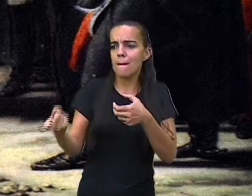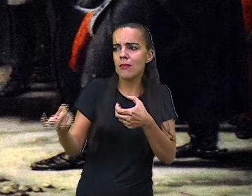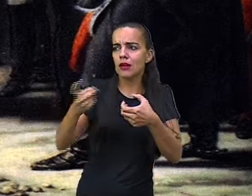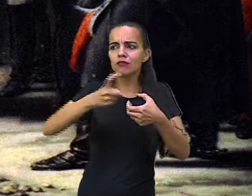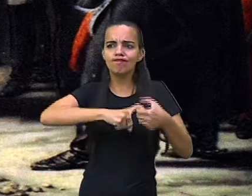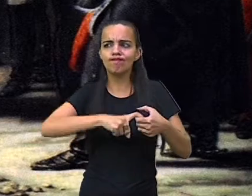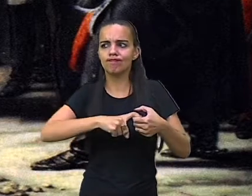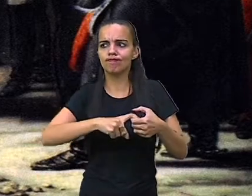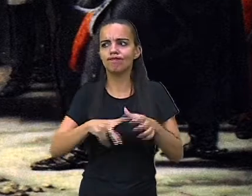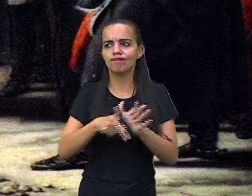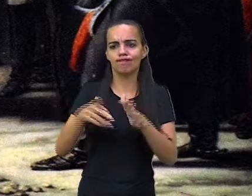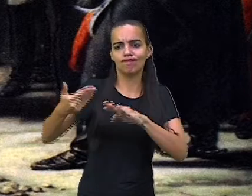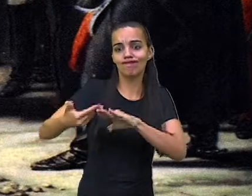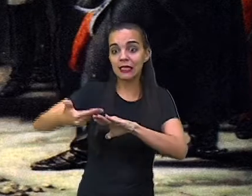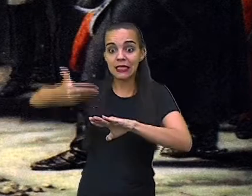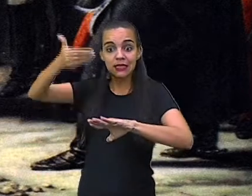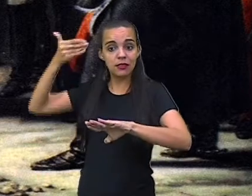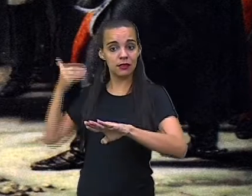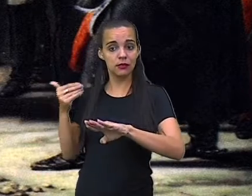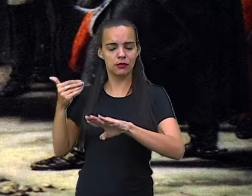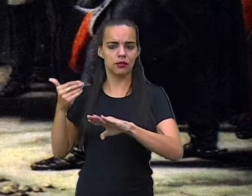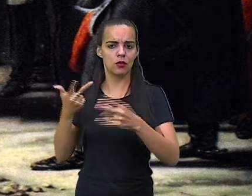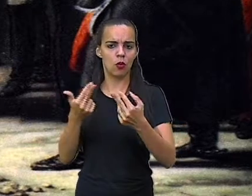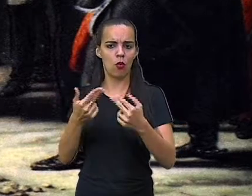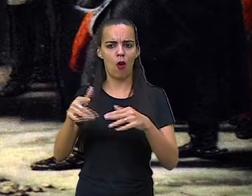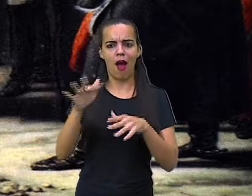qual eram antes da Revolução de